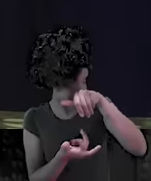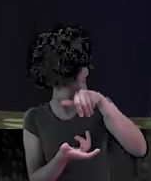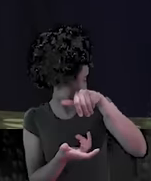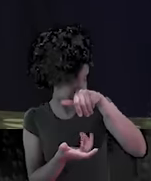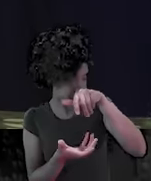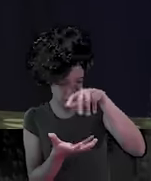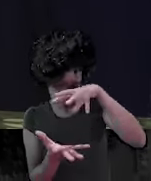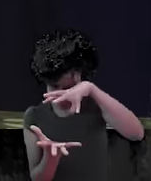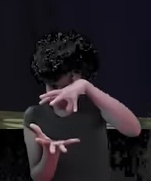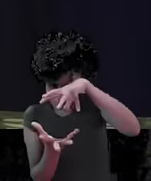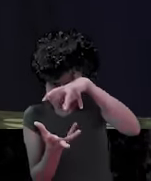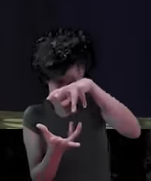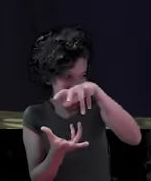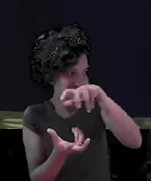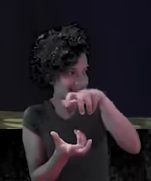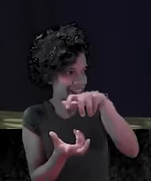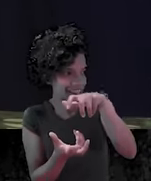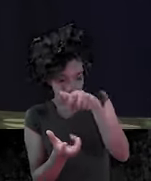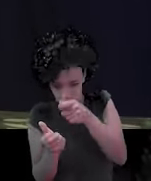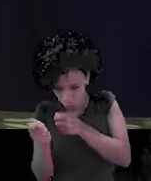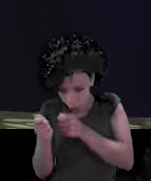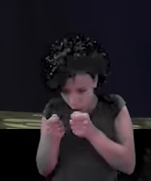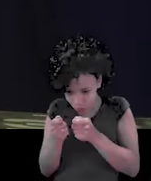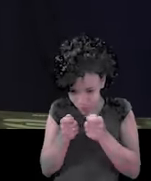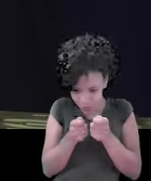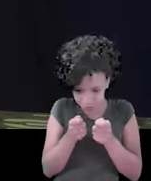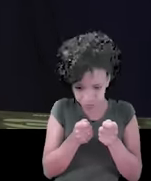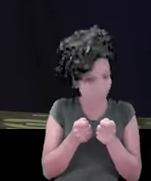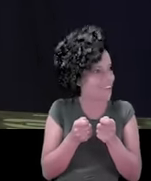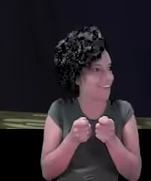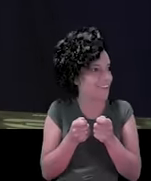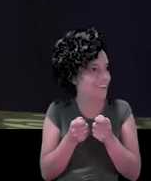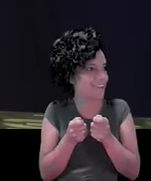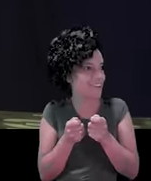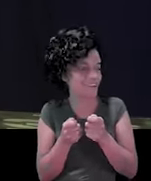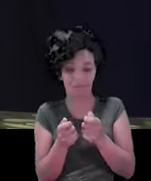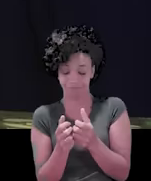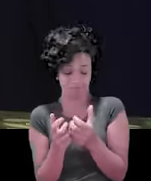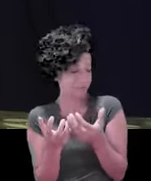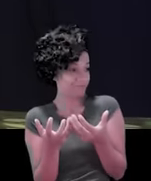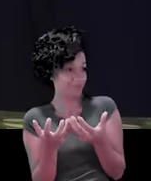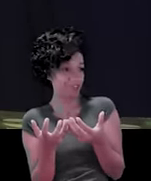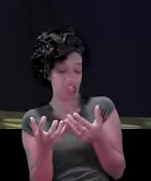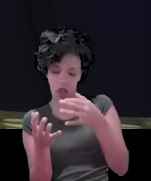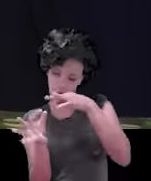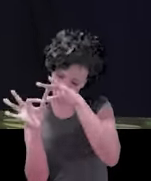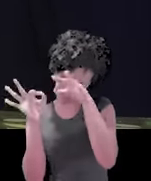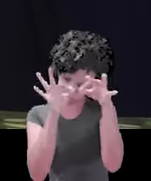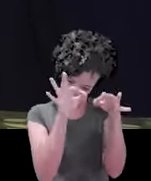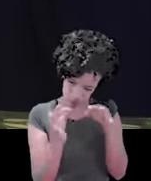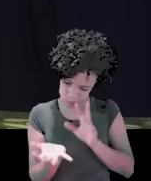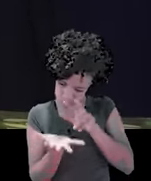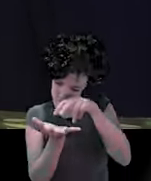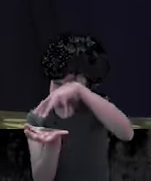livro League Regina Regis planeta a atacar gravidade as coisas que estão